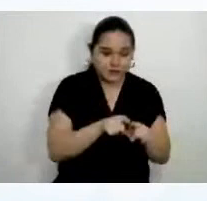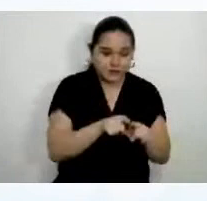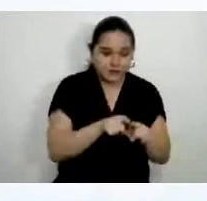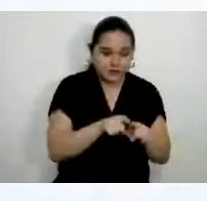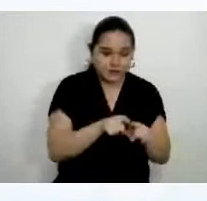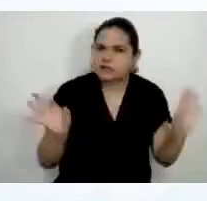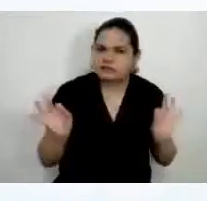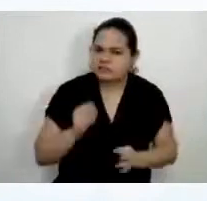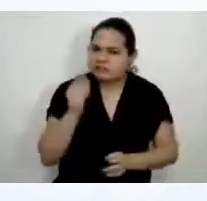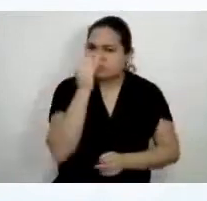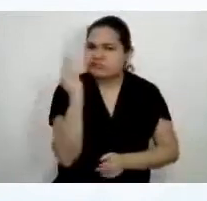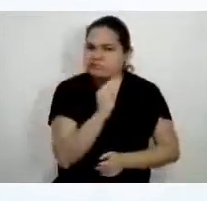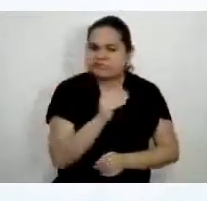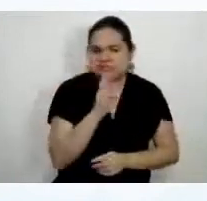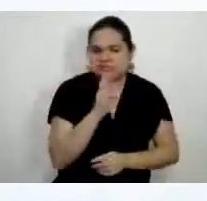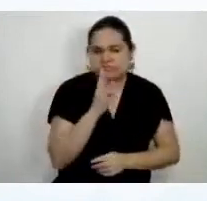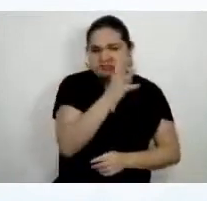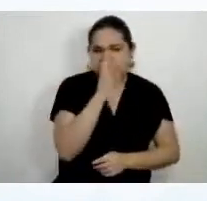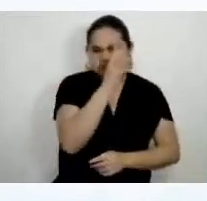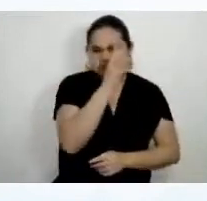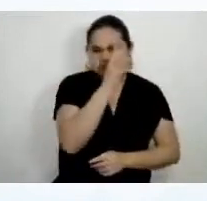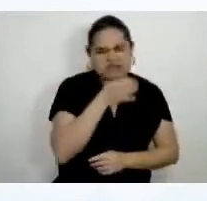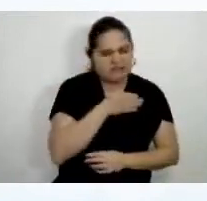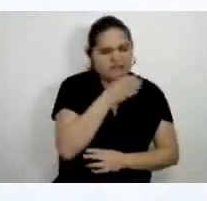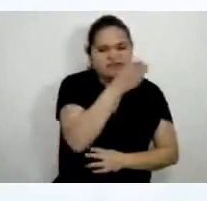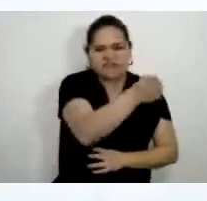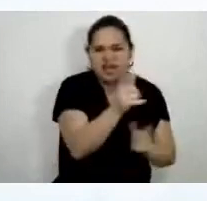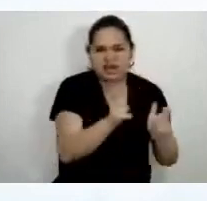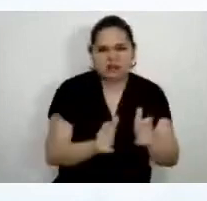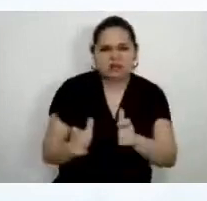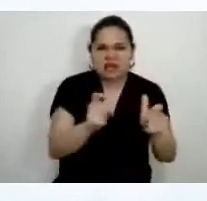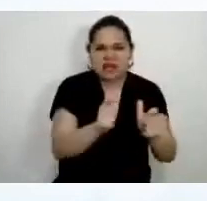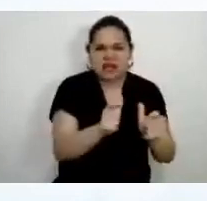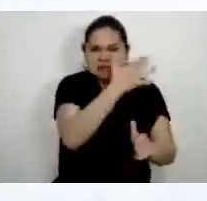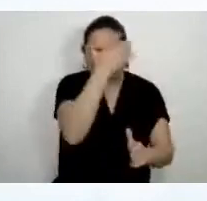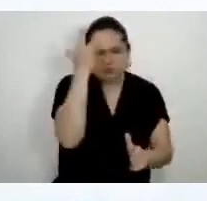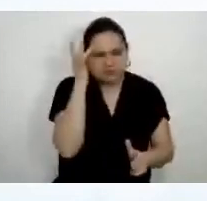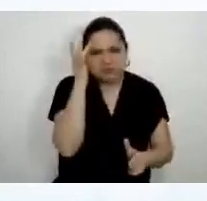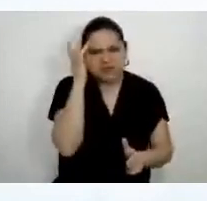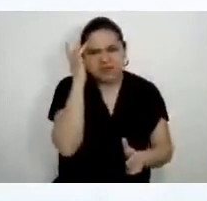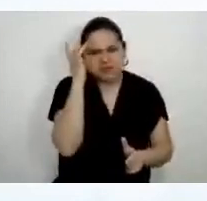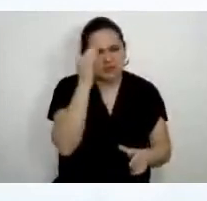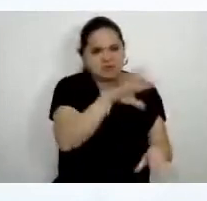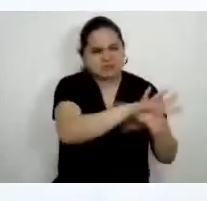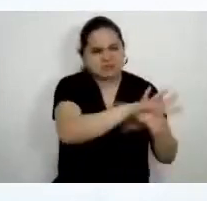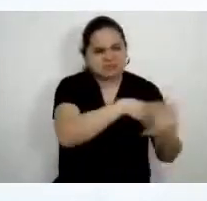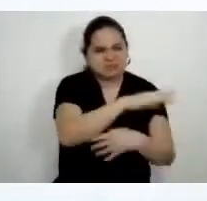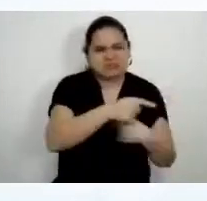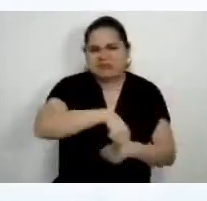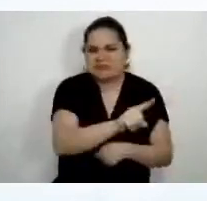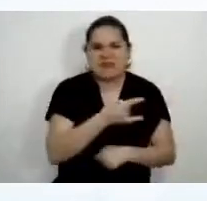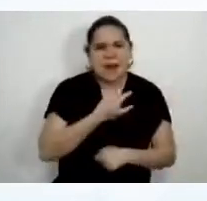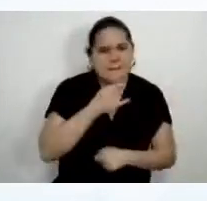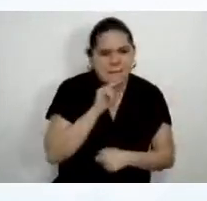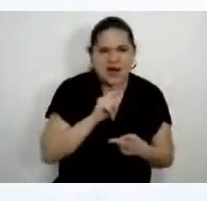para lugares onde as pessoas se reúnem bastante, bares, restaurantes, balada,